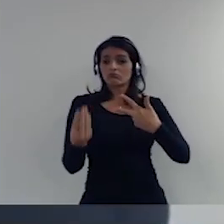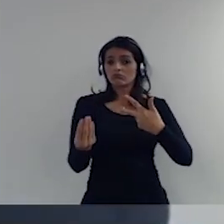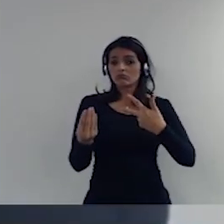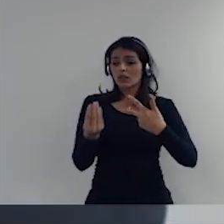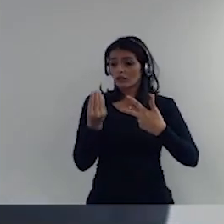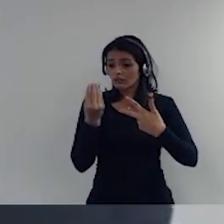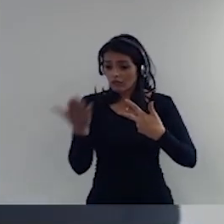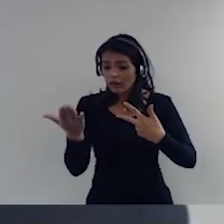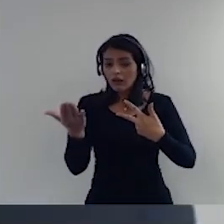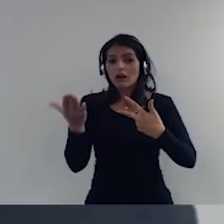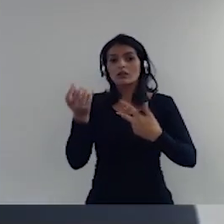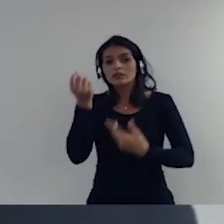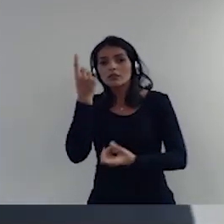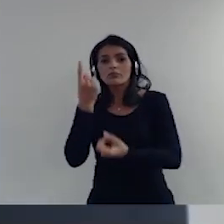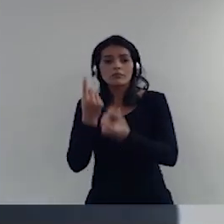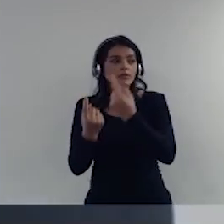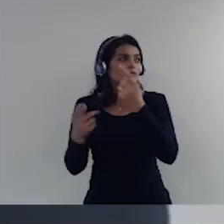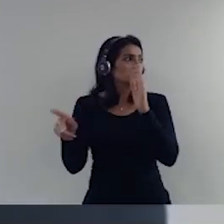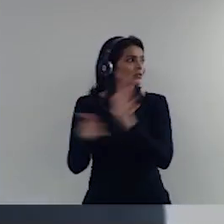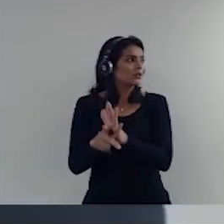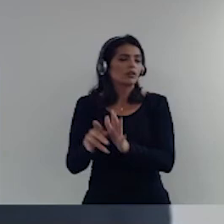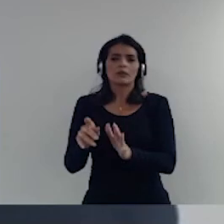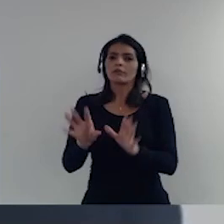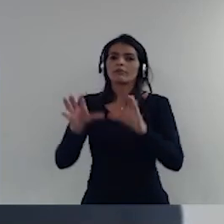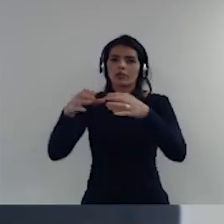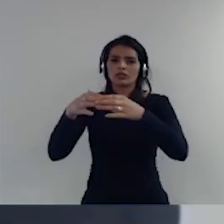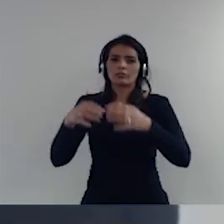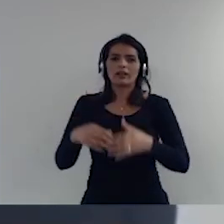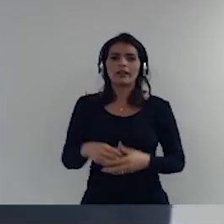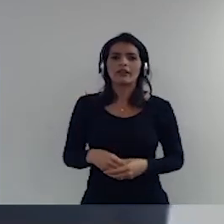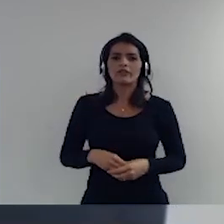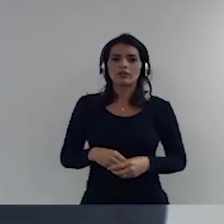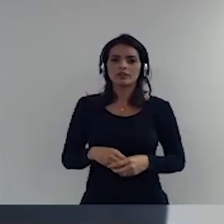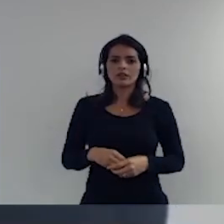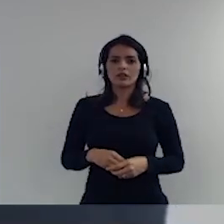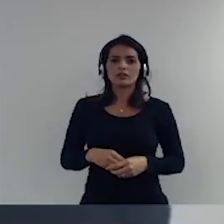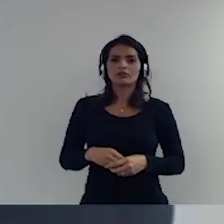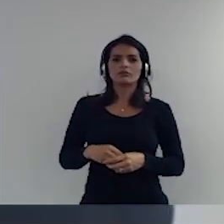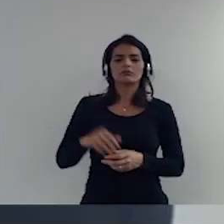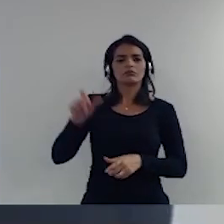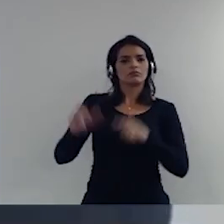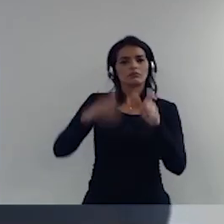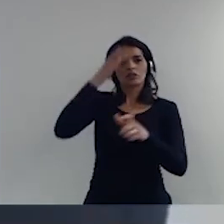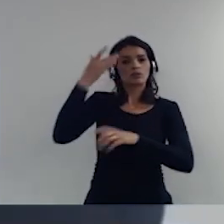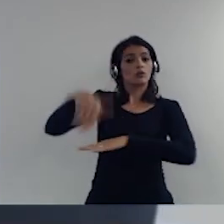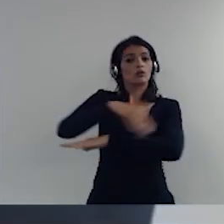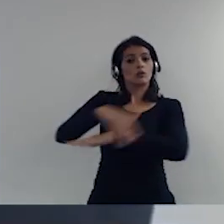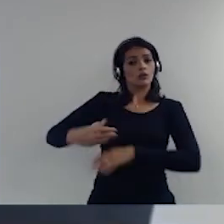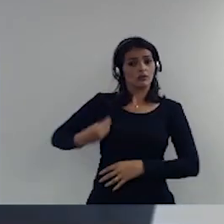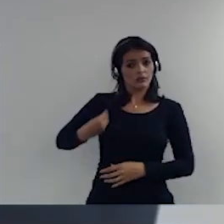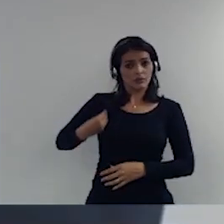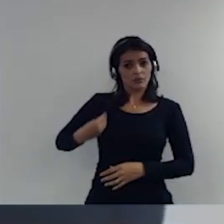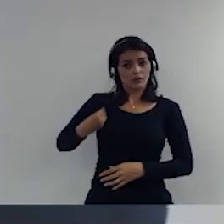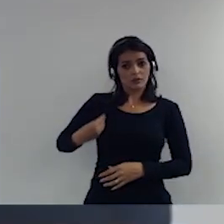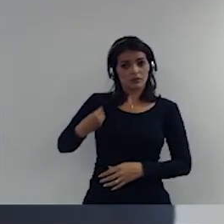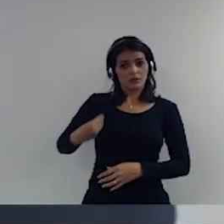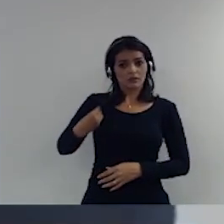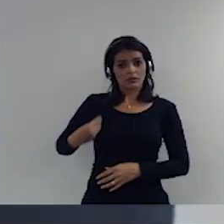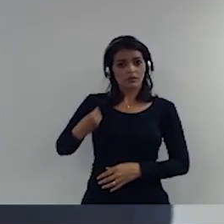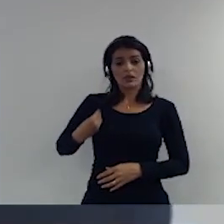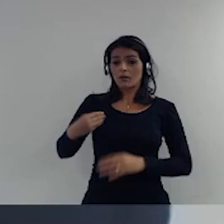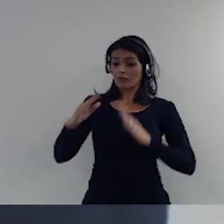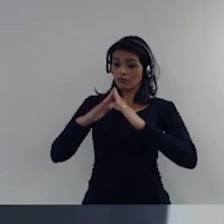esse caráter excepcional, por exemplo, que a doutora Daniele falou. Porque a pessoa está na rua, ela não tem o seu direito à